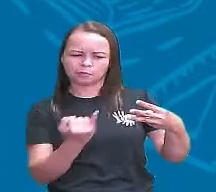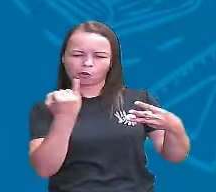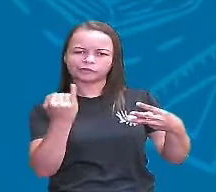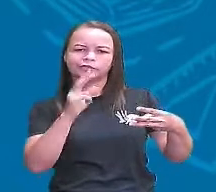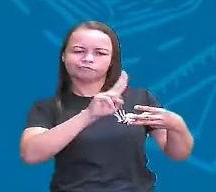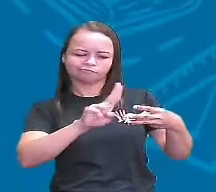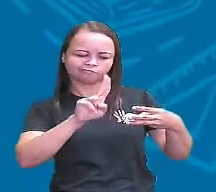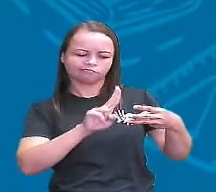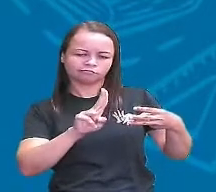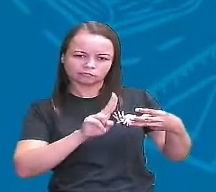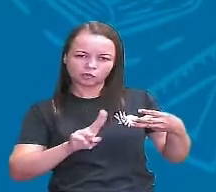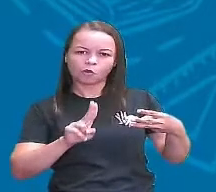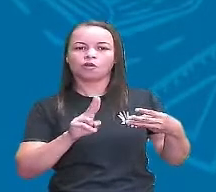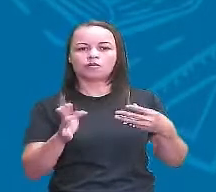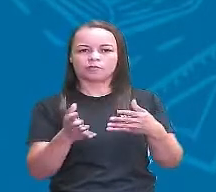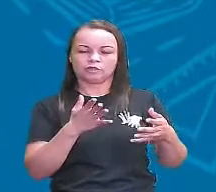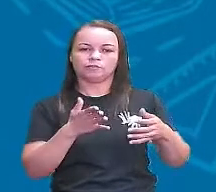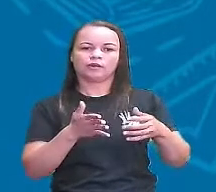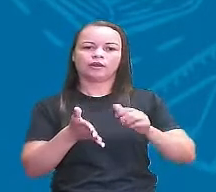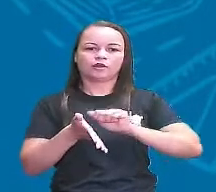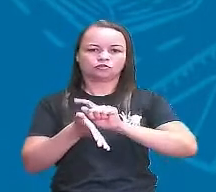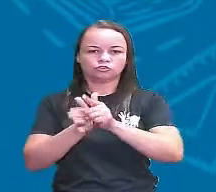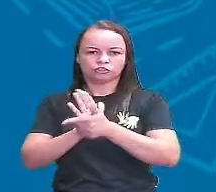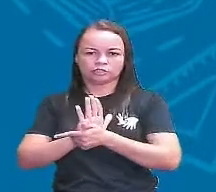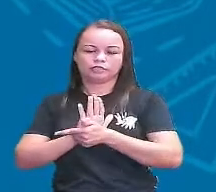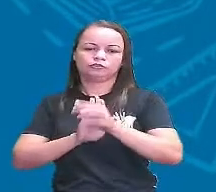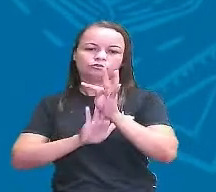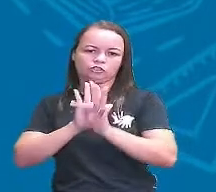nomes para o gênero textual fábula.